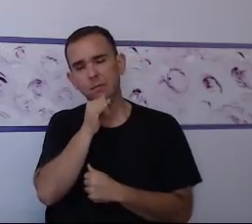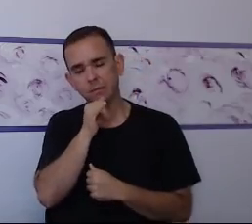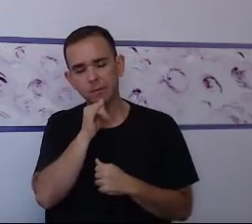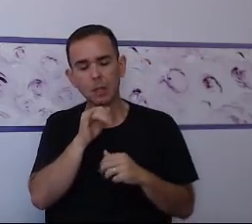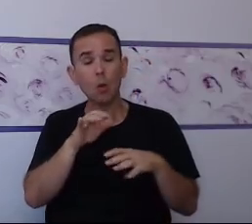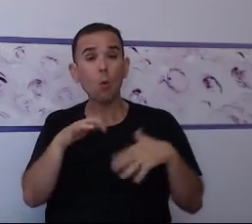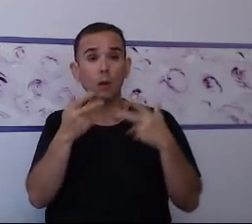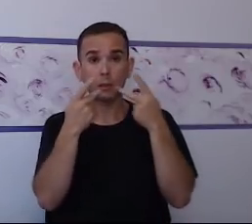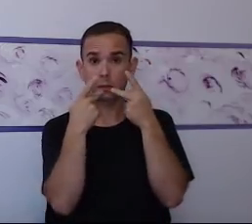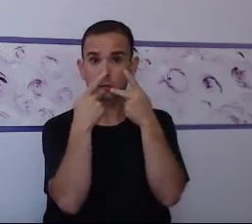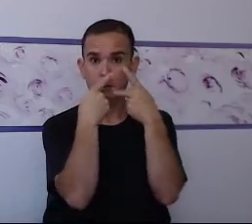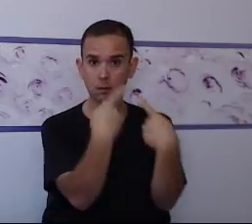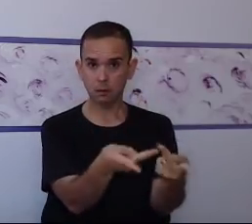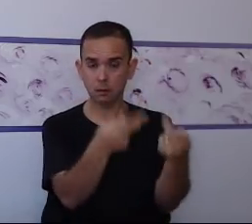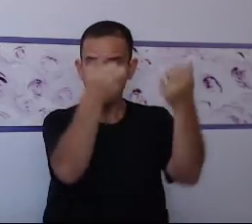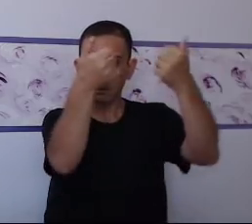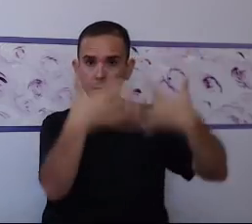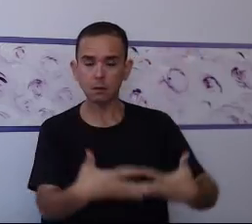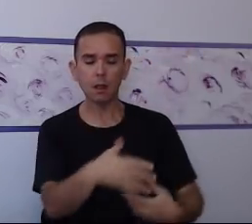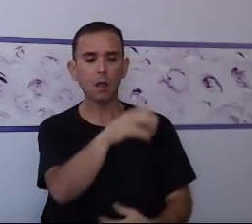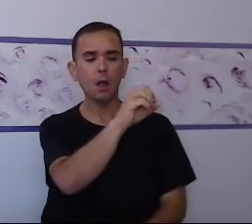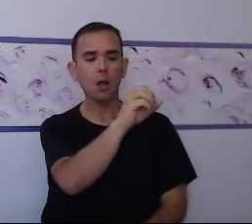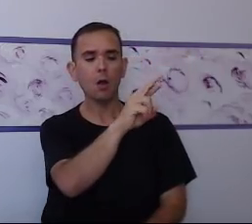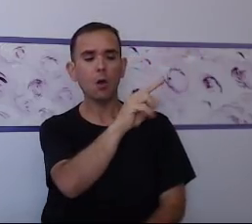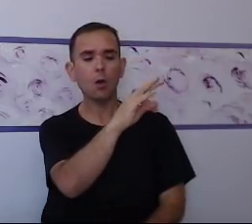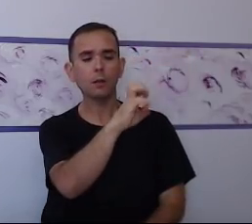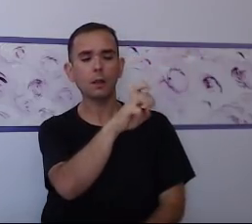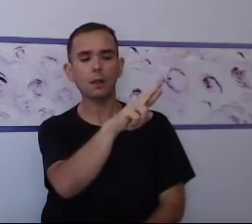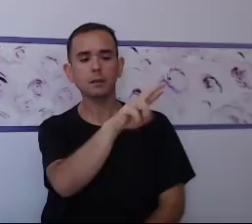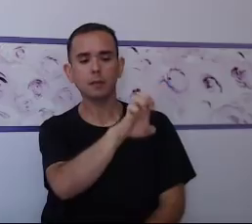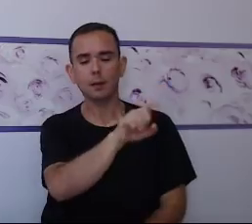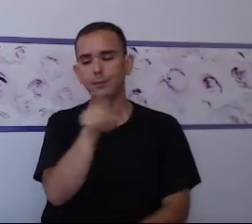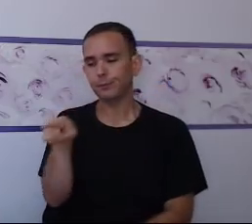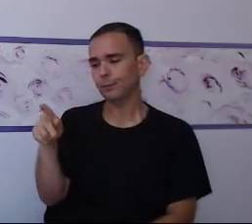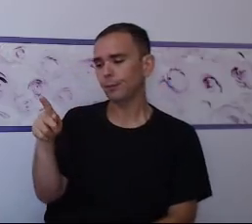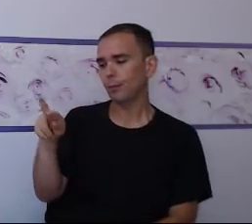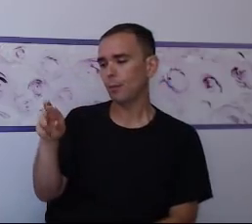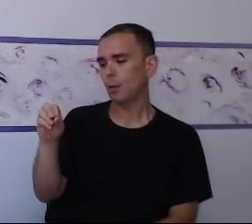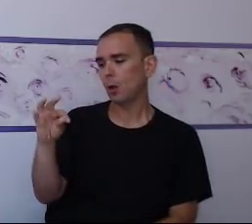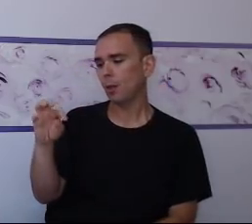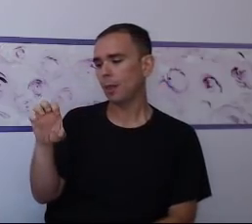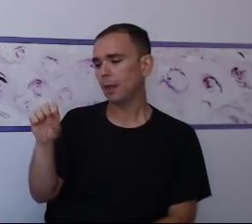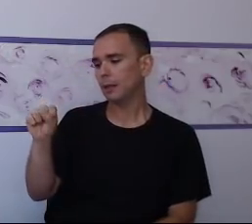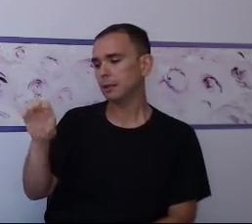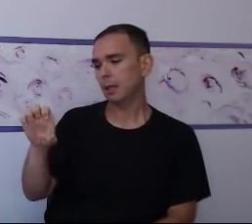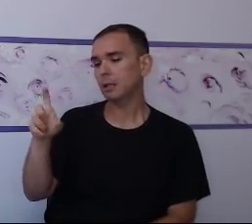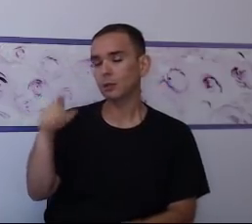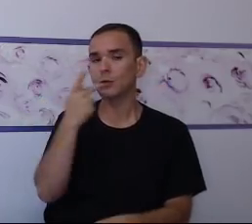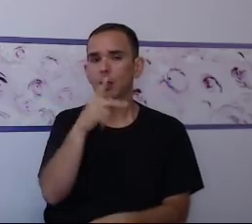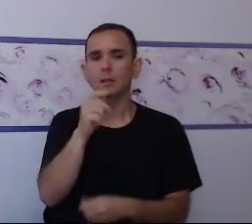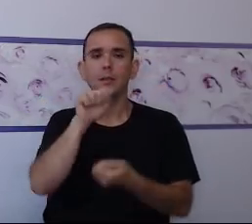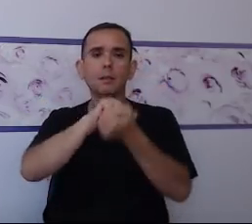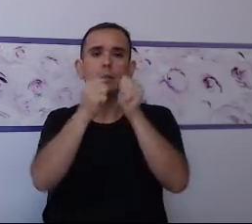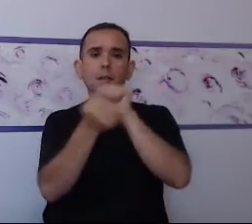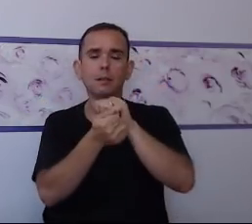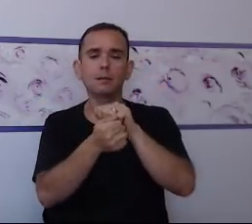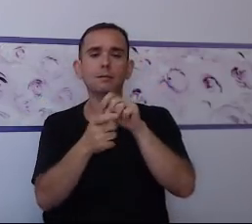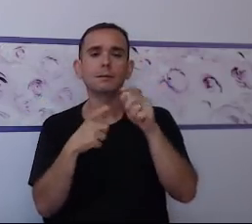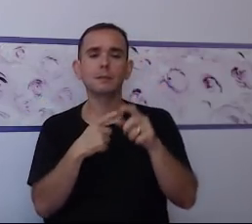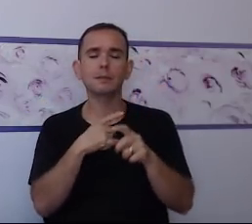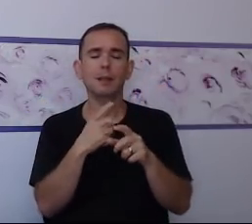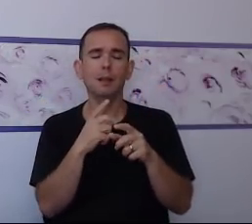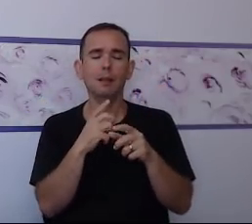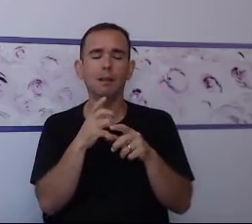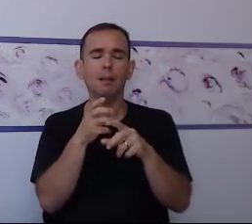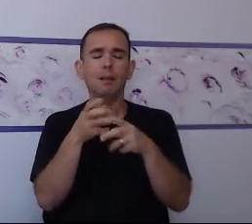Quando a gente fala em órtese, prótese, a gente já entra logo lá em adequação postural e auxílio para a